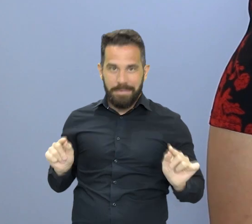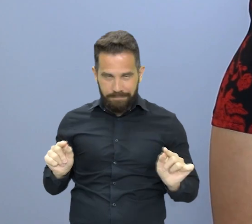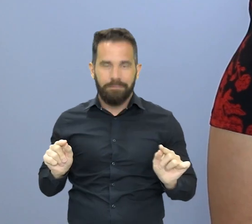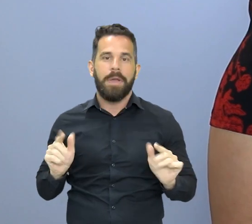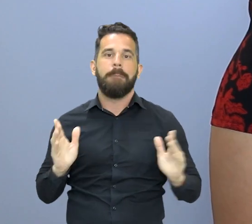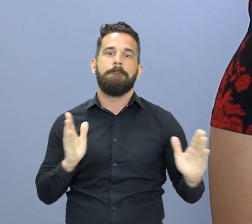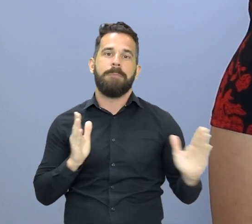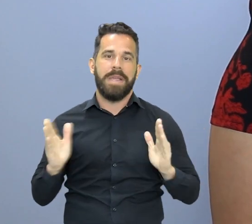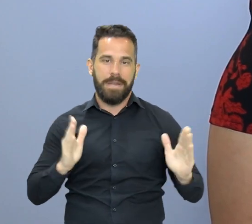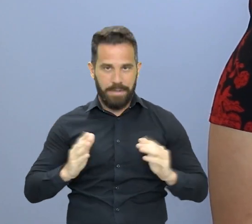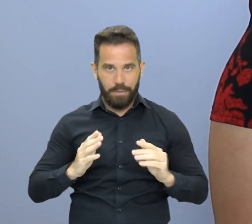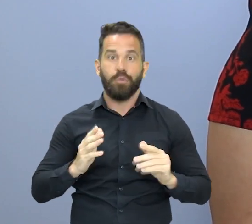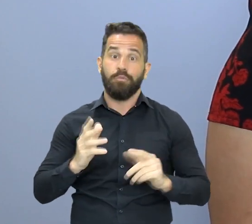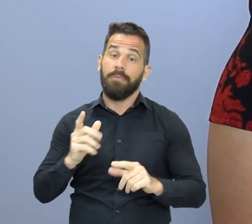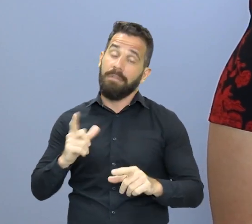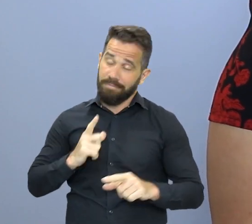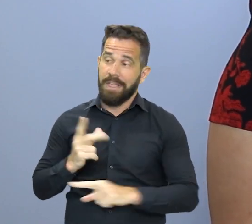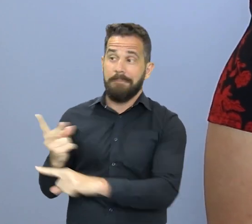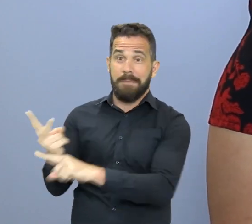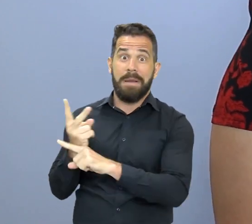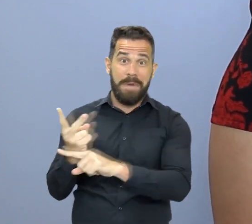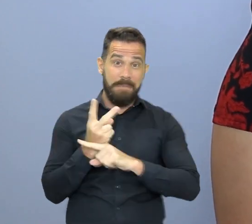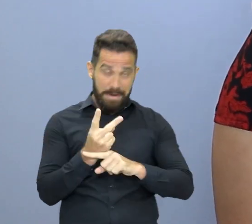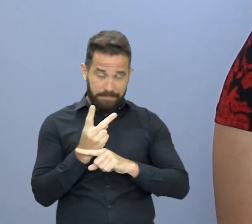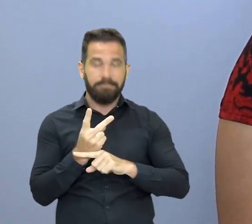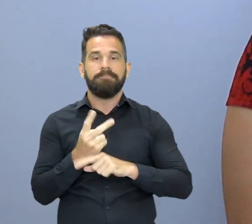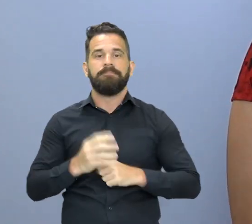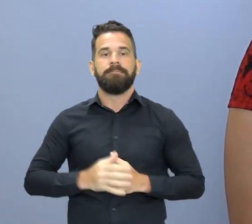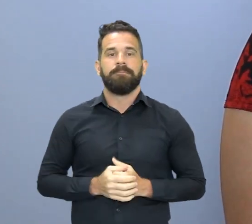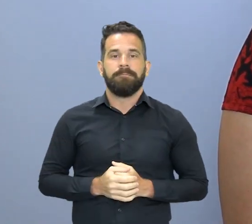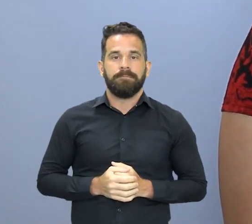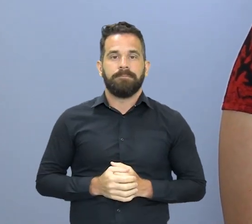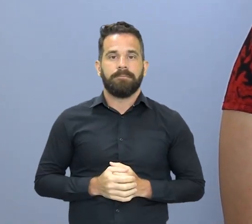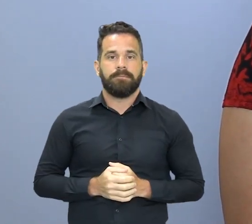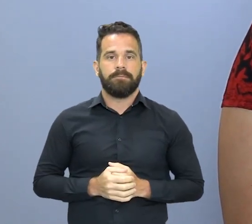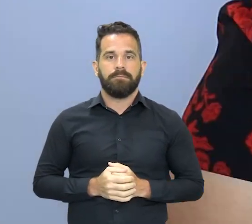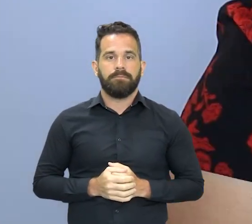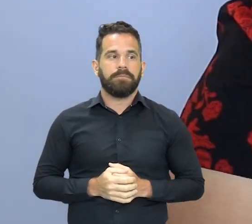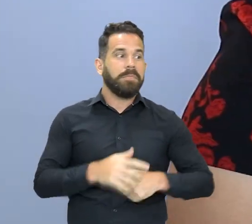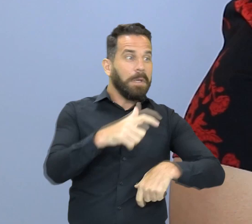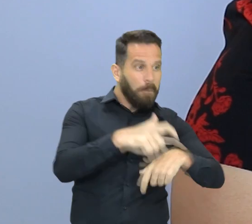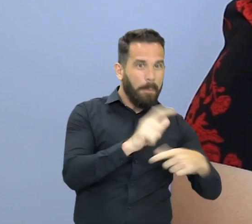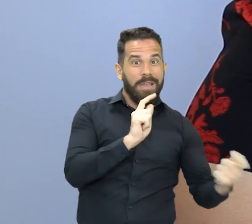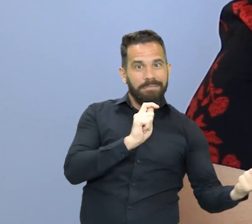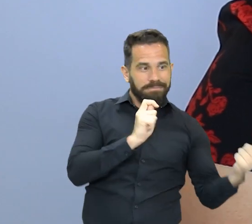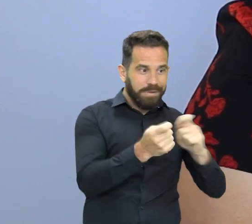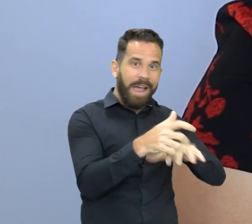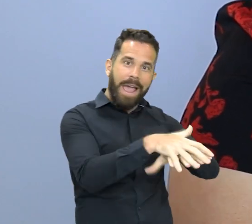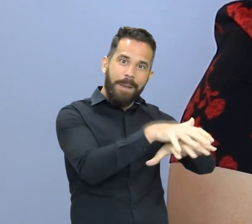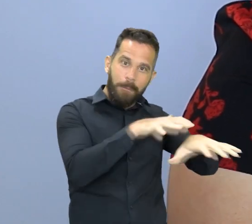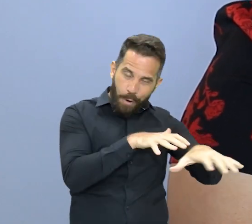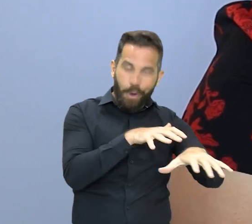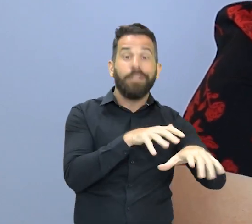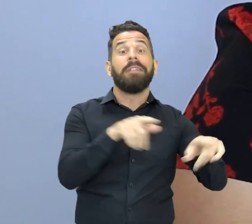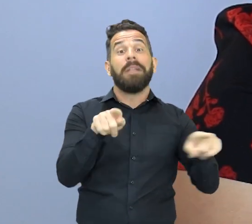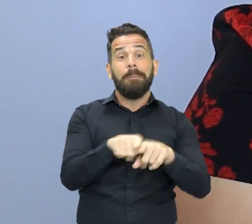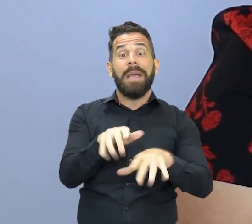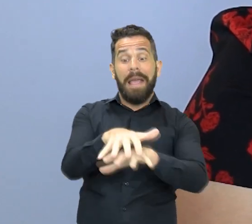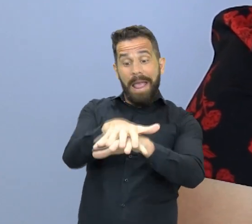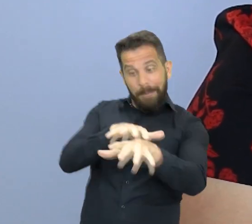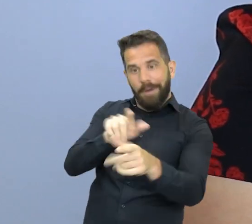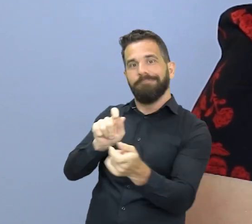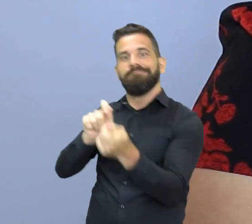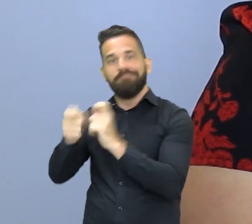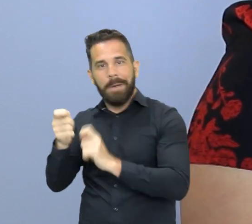ansiedade que ficaram ali permeando, né, nesse período. Então tem uma demanda também, tanto quando foi passar